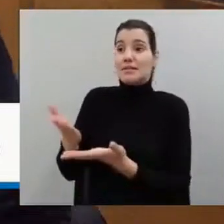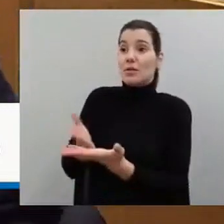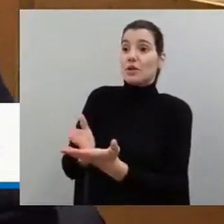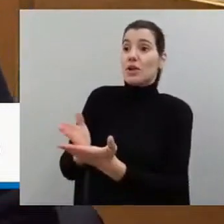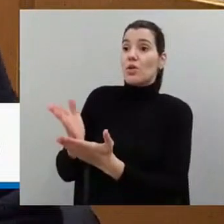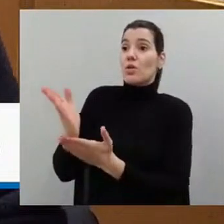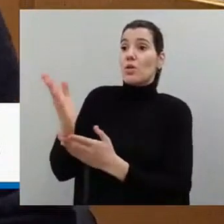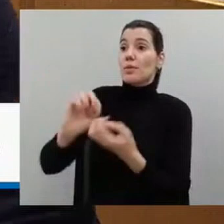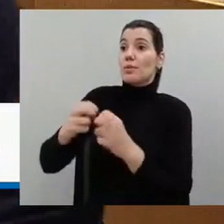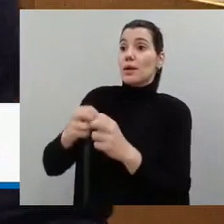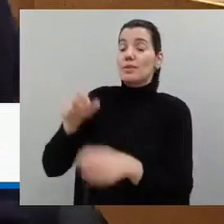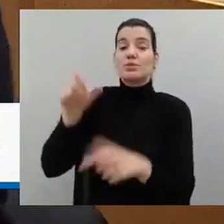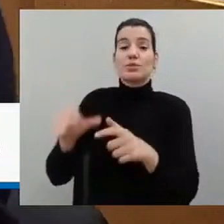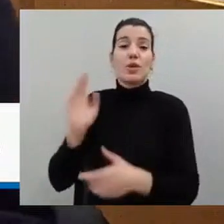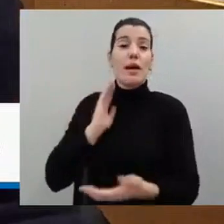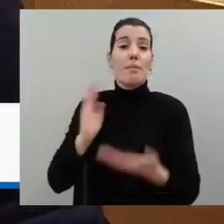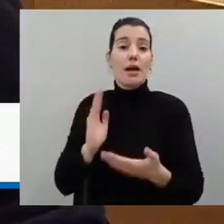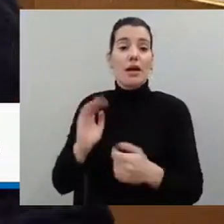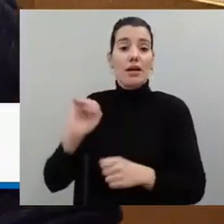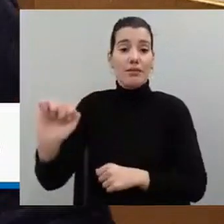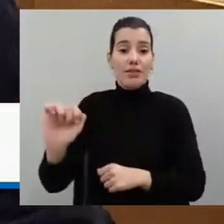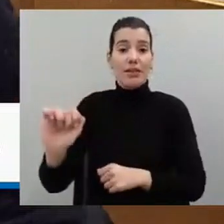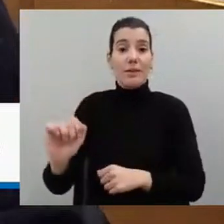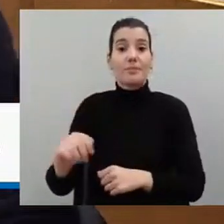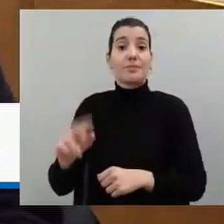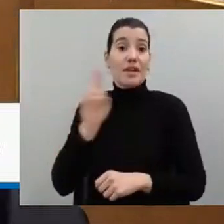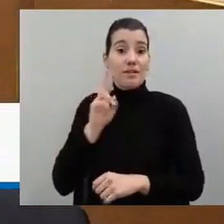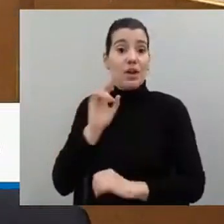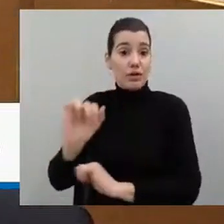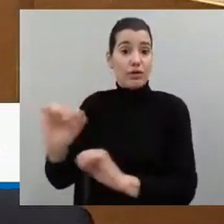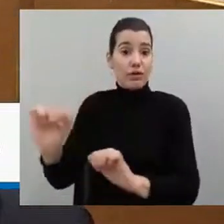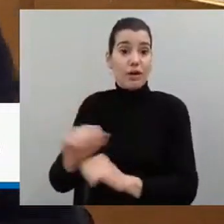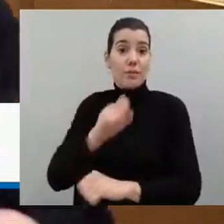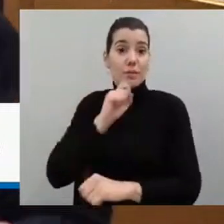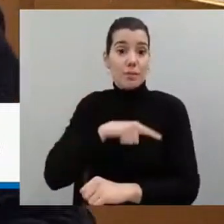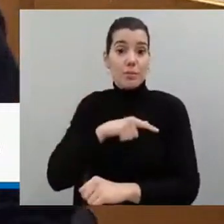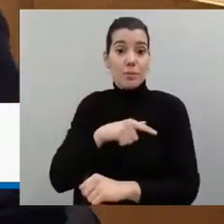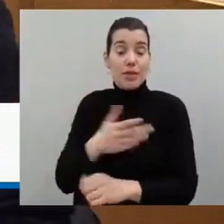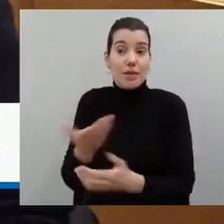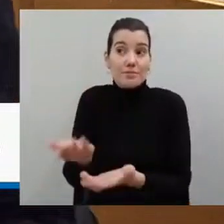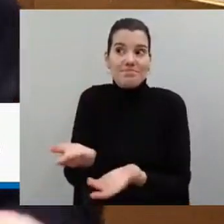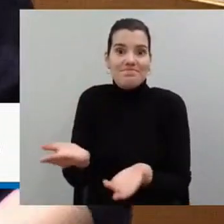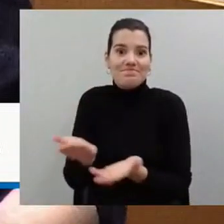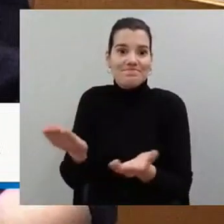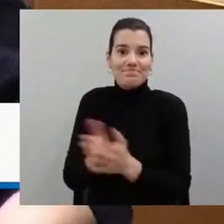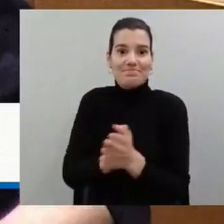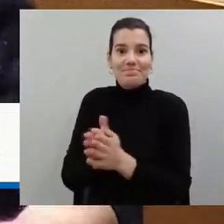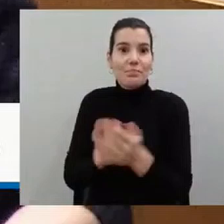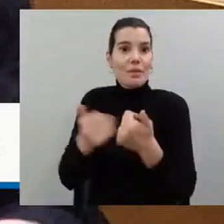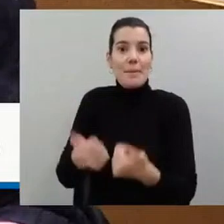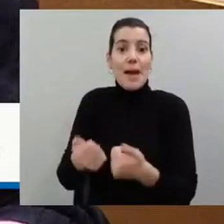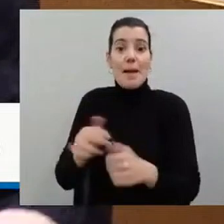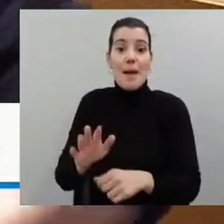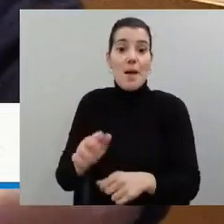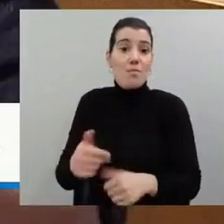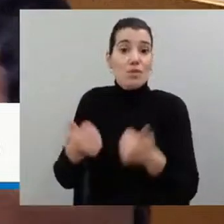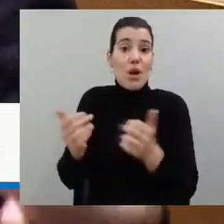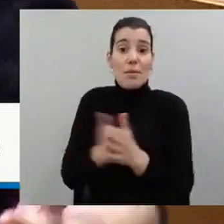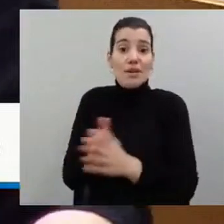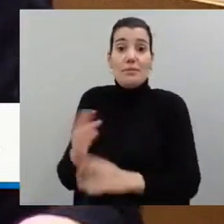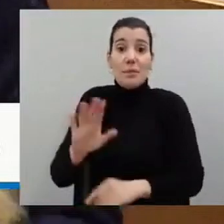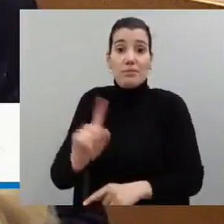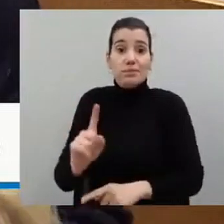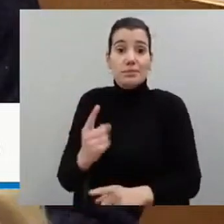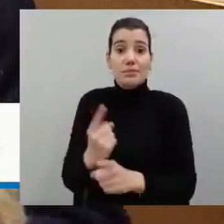trabalhadores da município cujas valências podiam estar a ser mais bem aproveitadas, melhor aproveitadas, e continuamos aqui